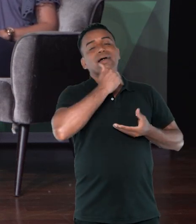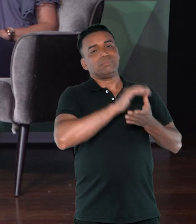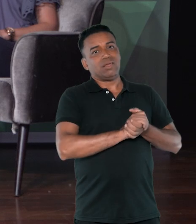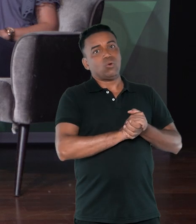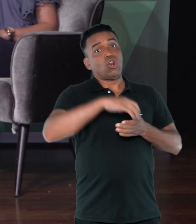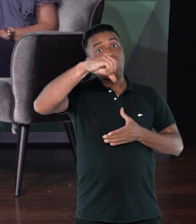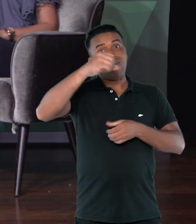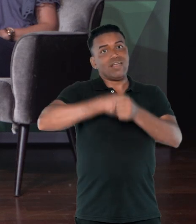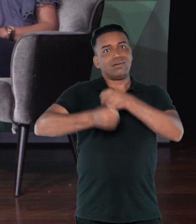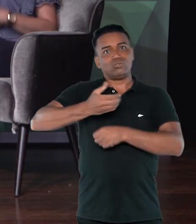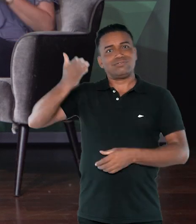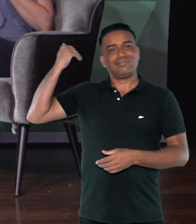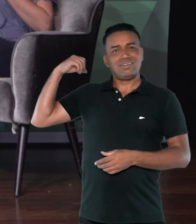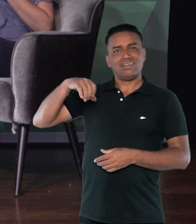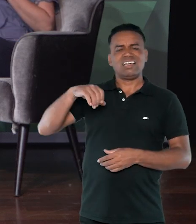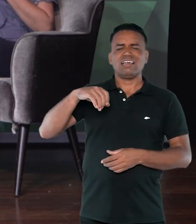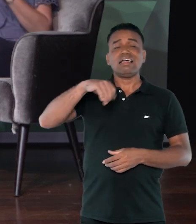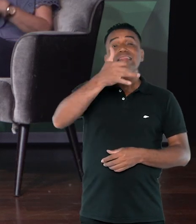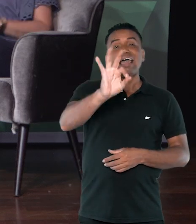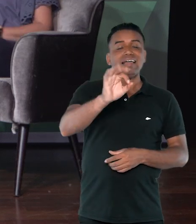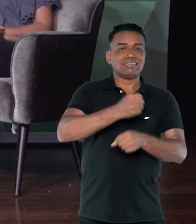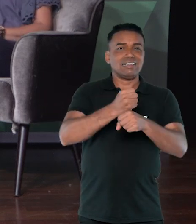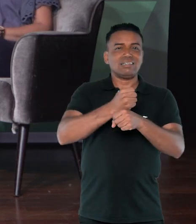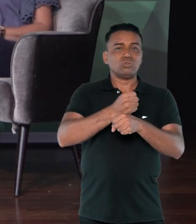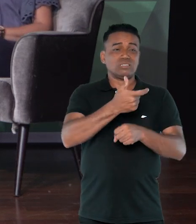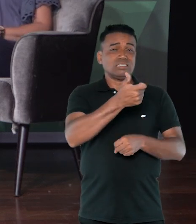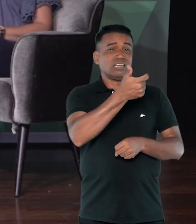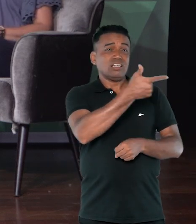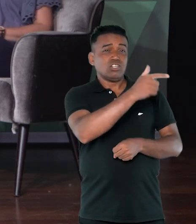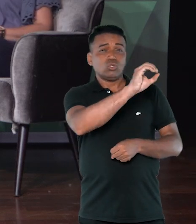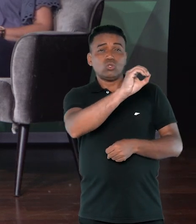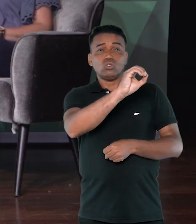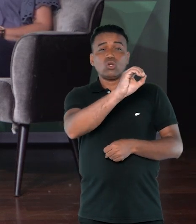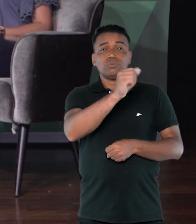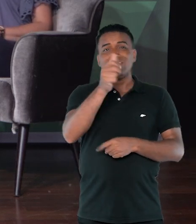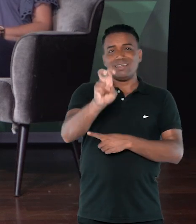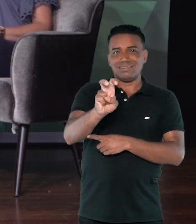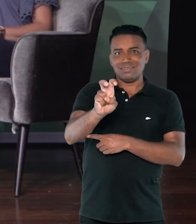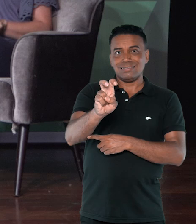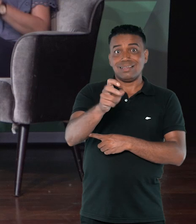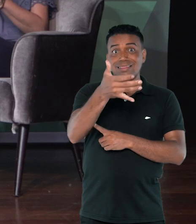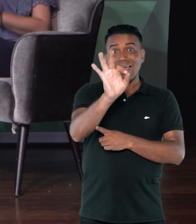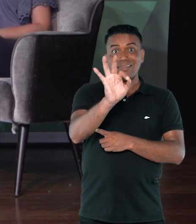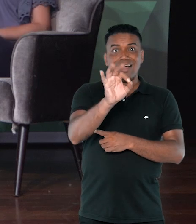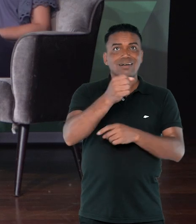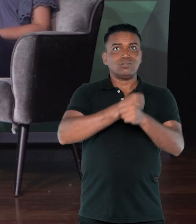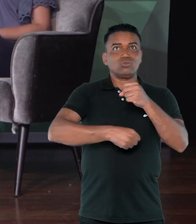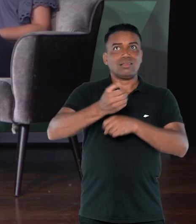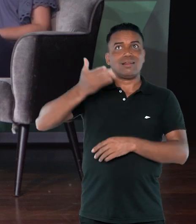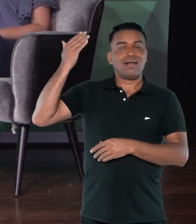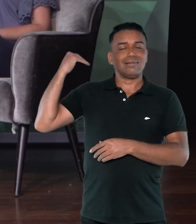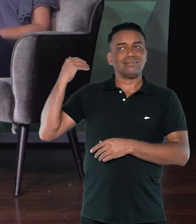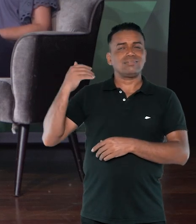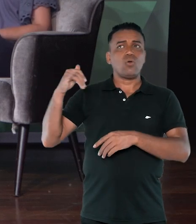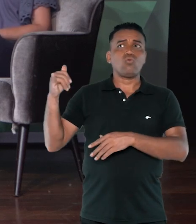nuvens, literalmente. E falei, gente, essa ideia veio para o coração. Eu falei, vou escrever. Mas numa vida muito